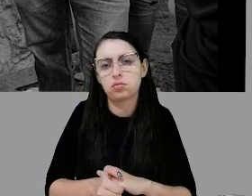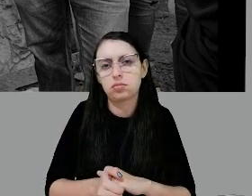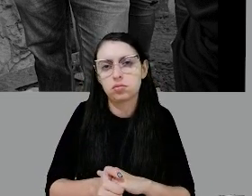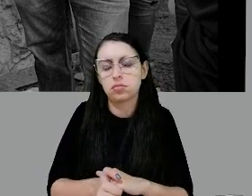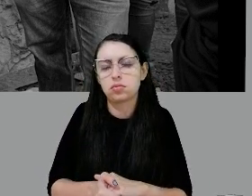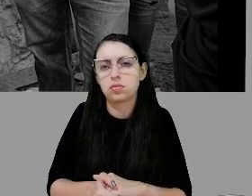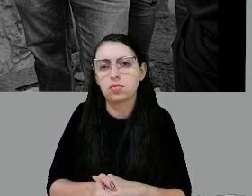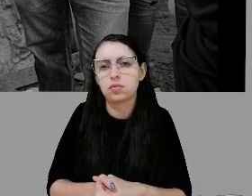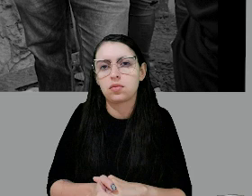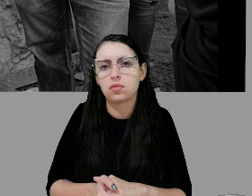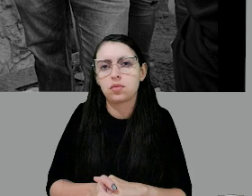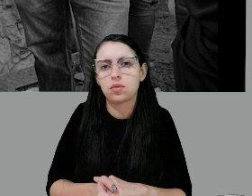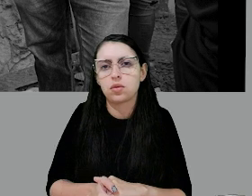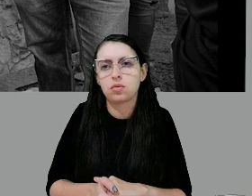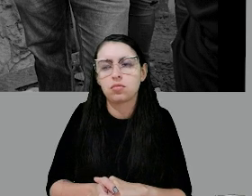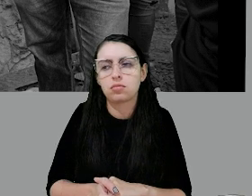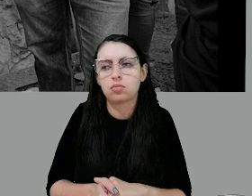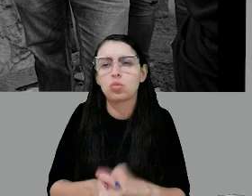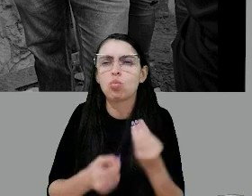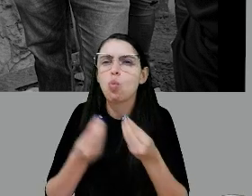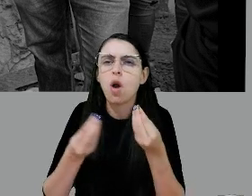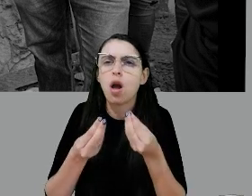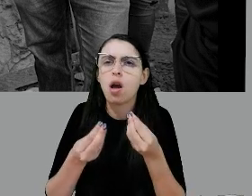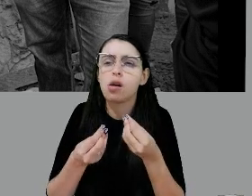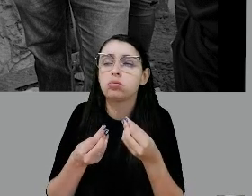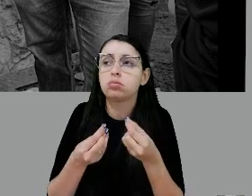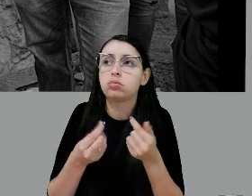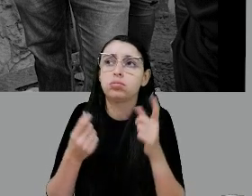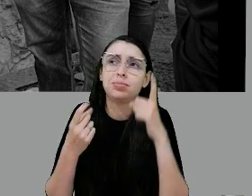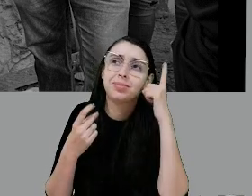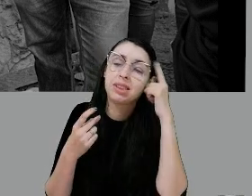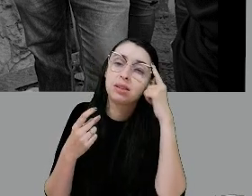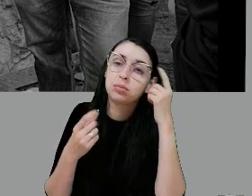esse funeral? Qual foram as questões que vieram a você?